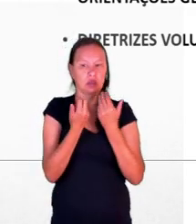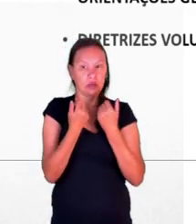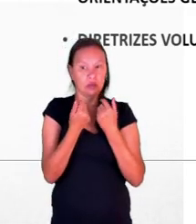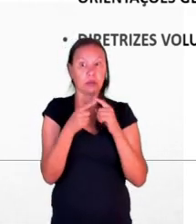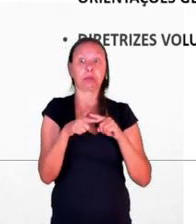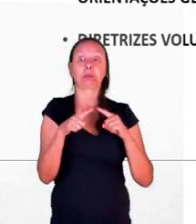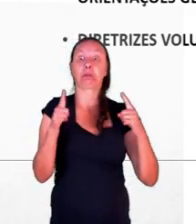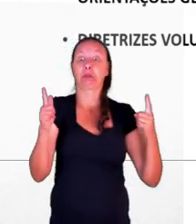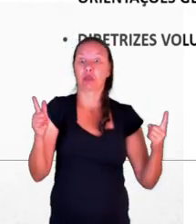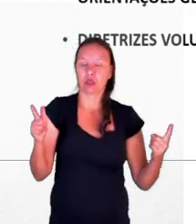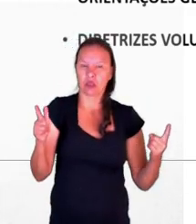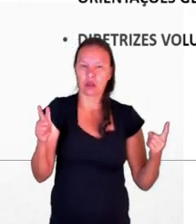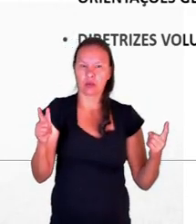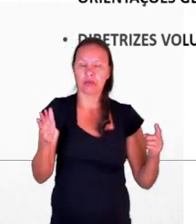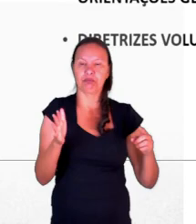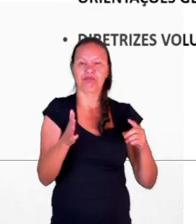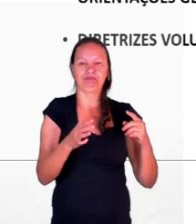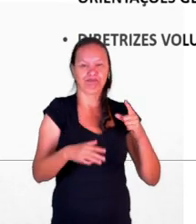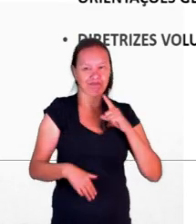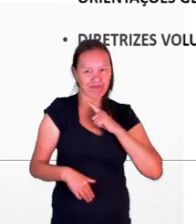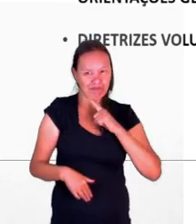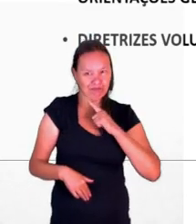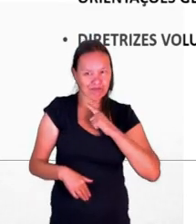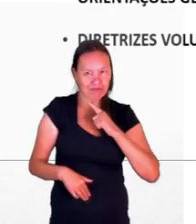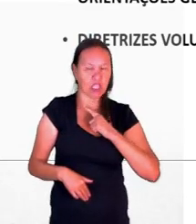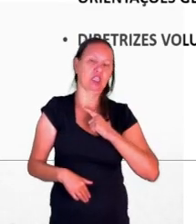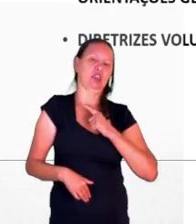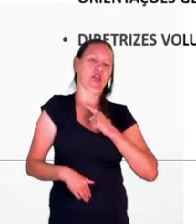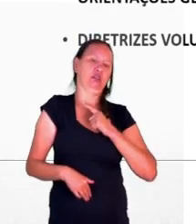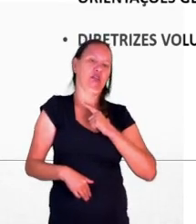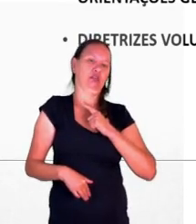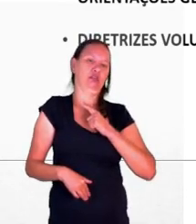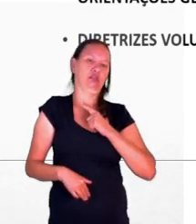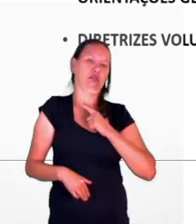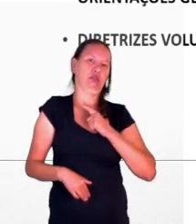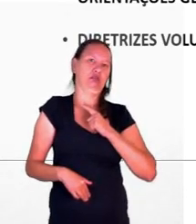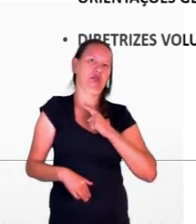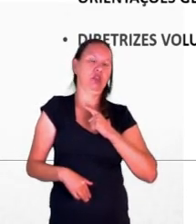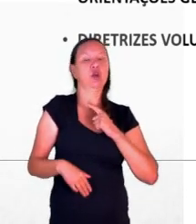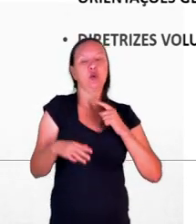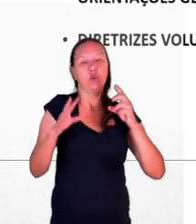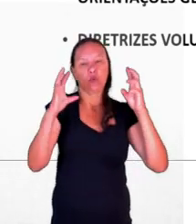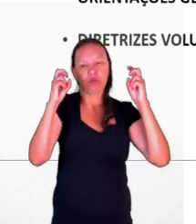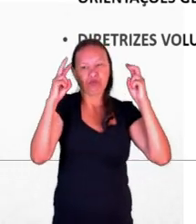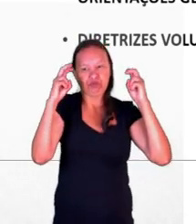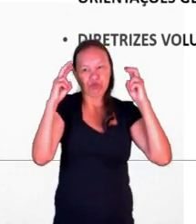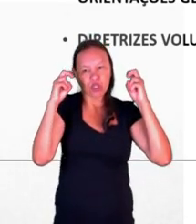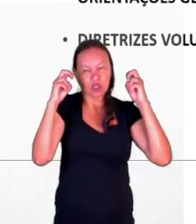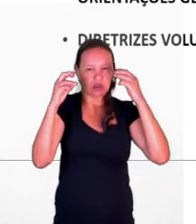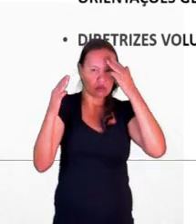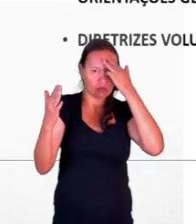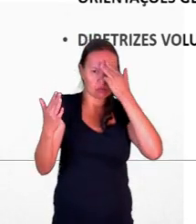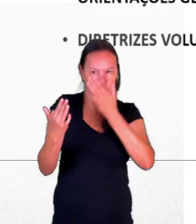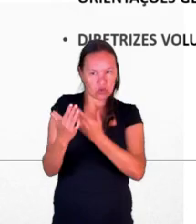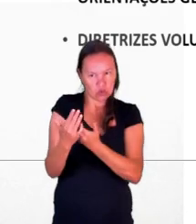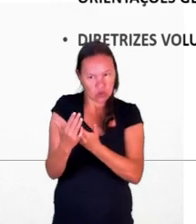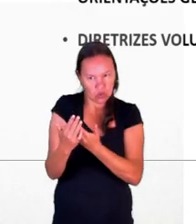existe todo um sistema internacional né existe todo um estudo